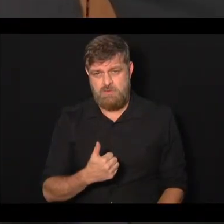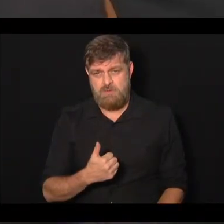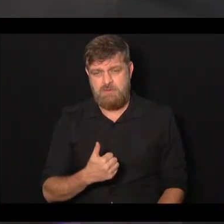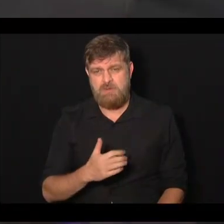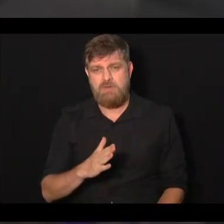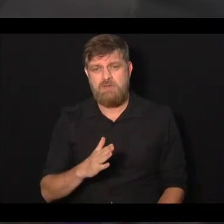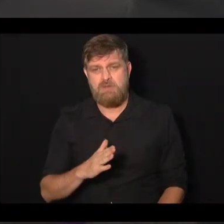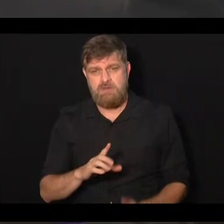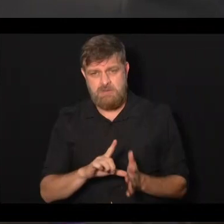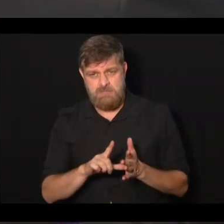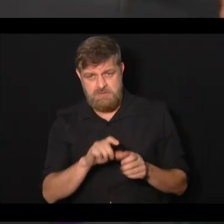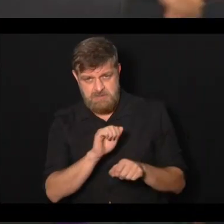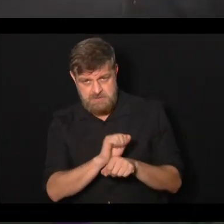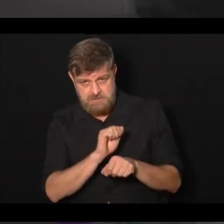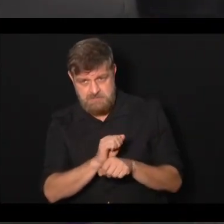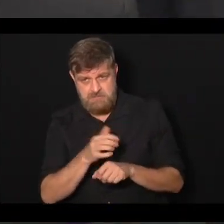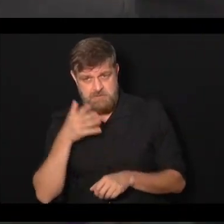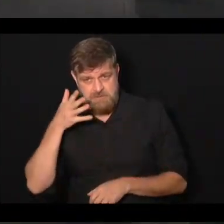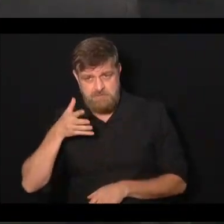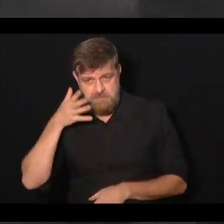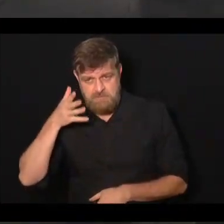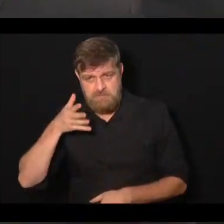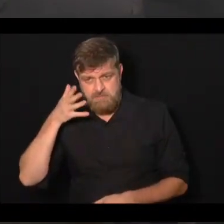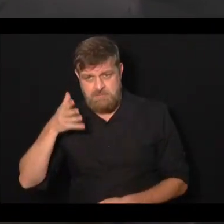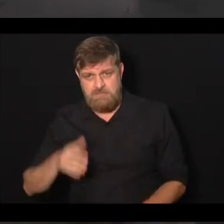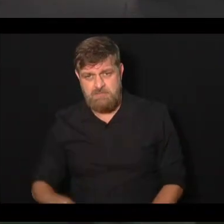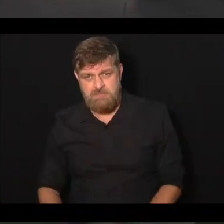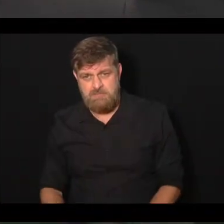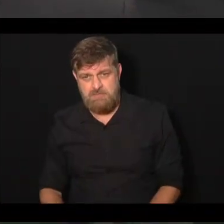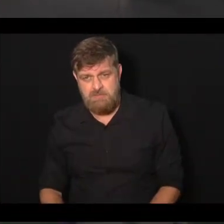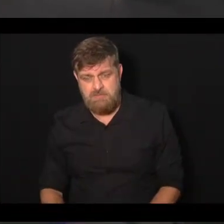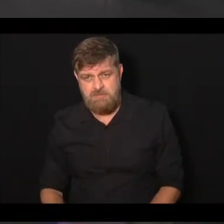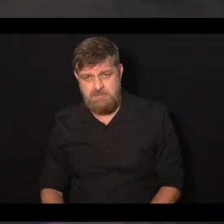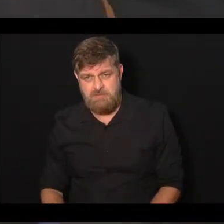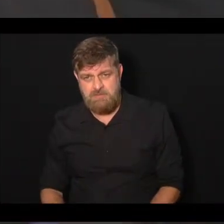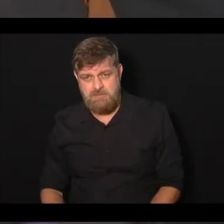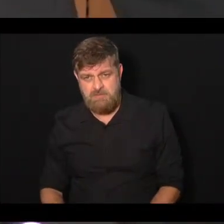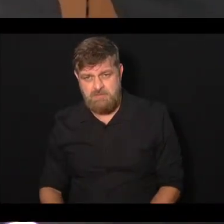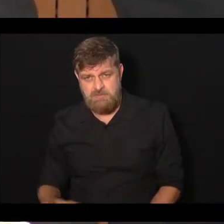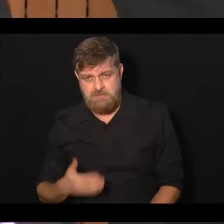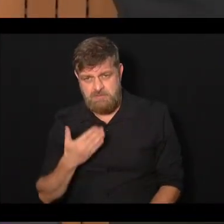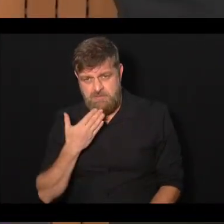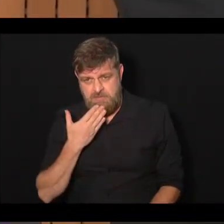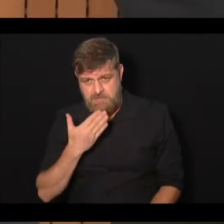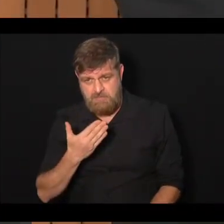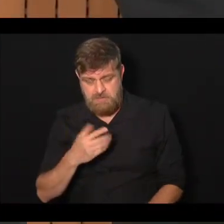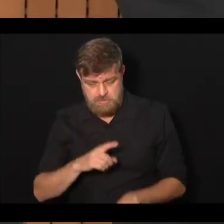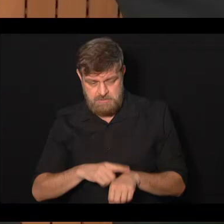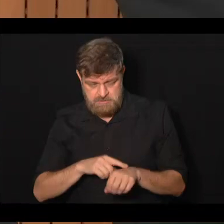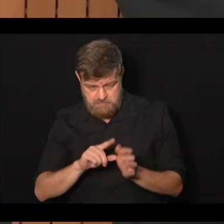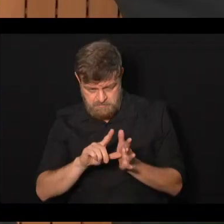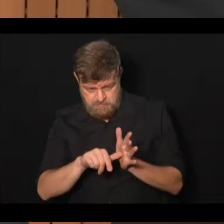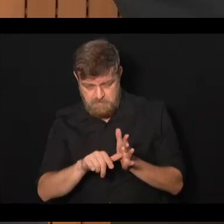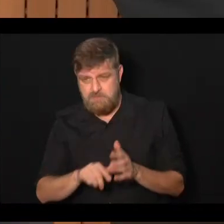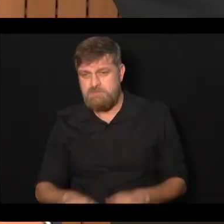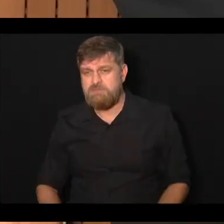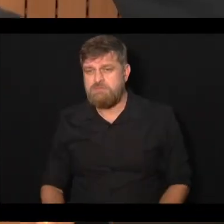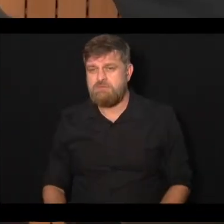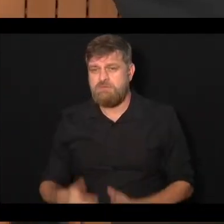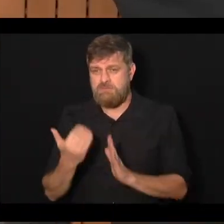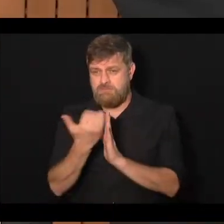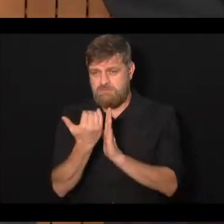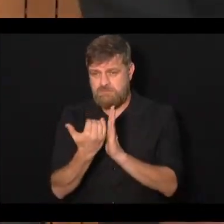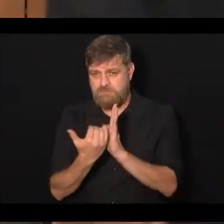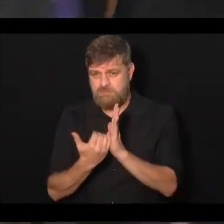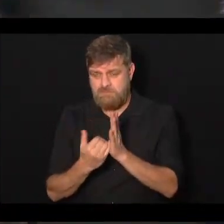Eu vou passar a palavra para Vossa Excelência e Vossa Excelência pede na sequência. Incluindo na pauta nos termos